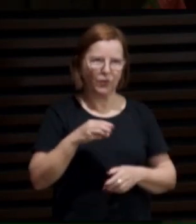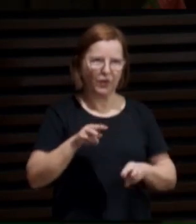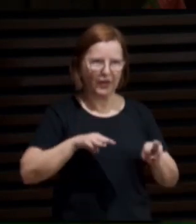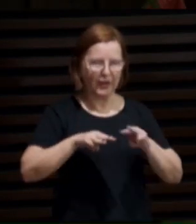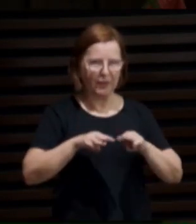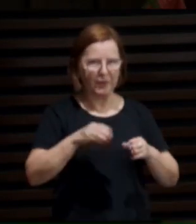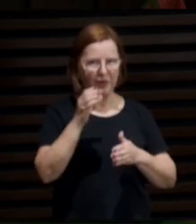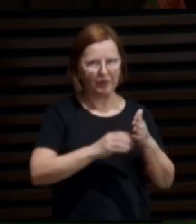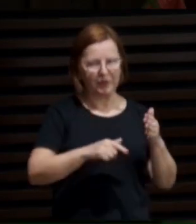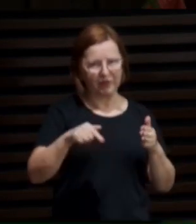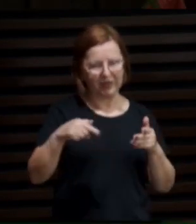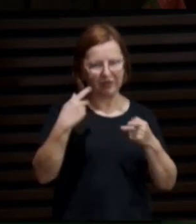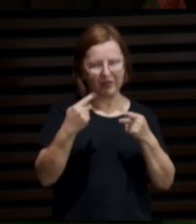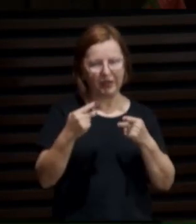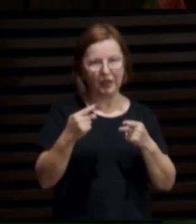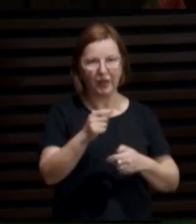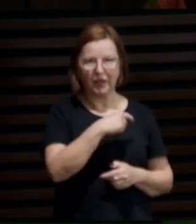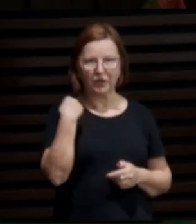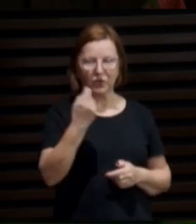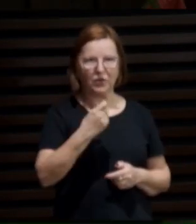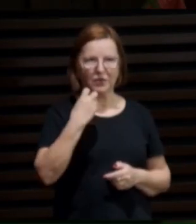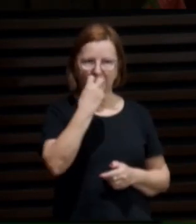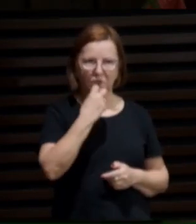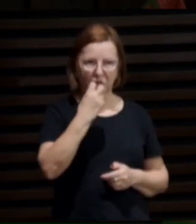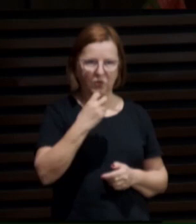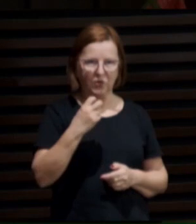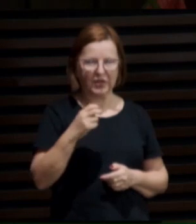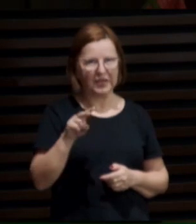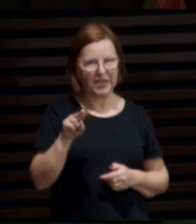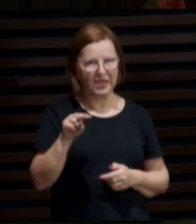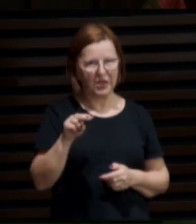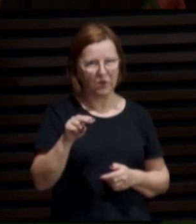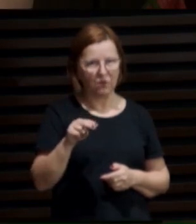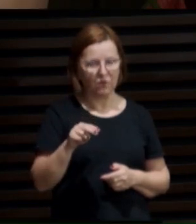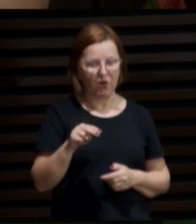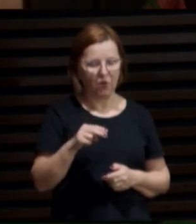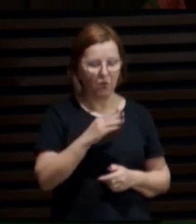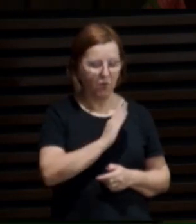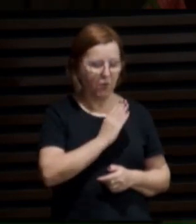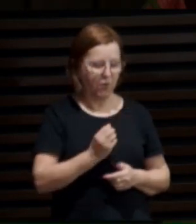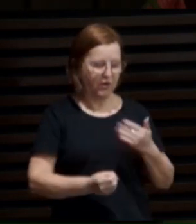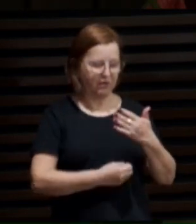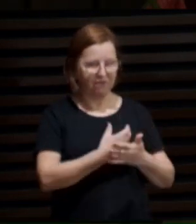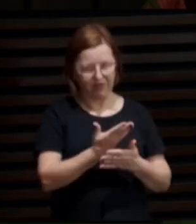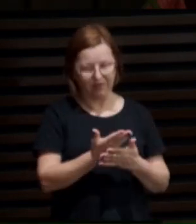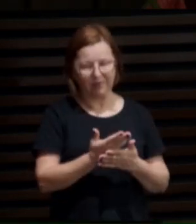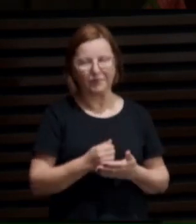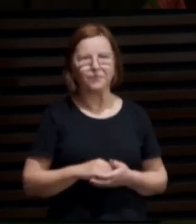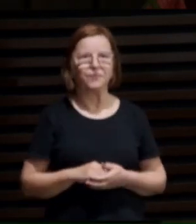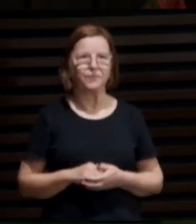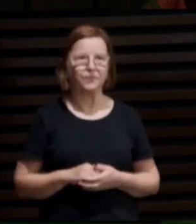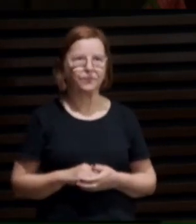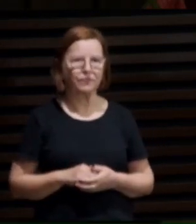nossos lábios precisam ser coerentes com o coração. O que nós professamos precisa ser coerente com aquilo que está no